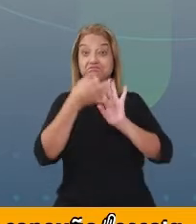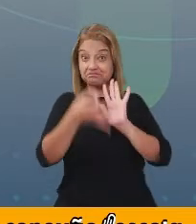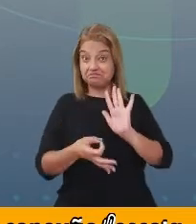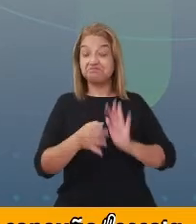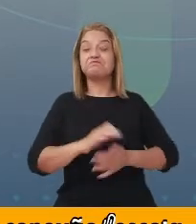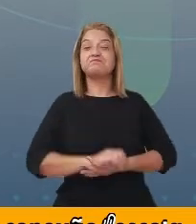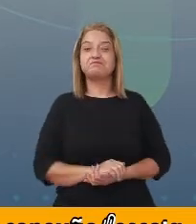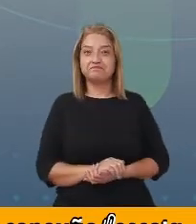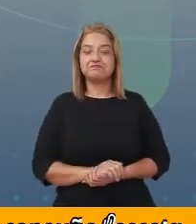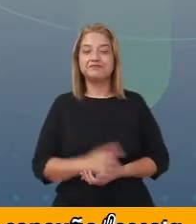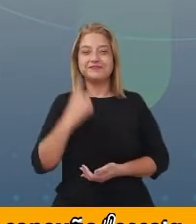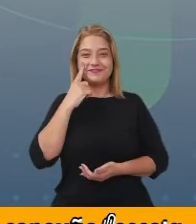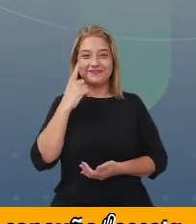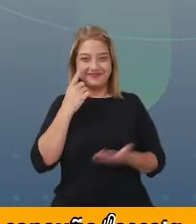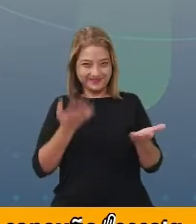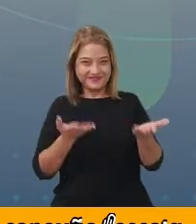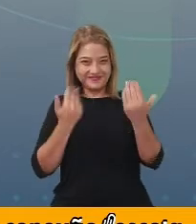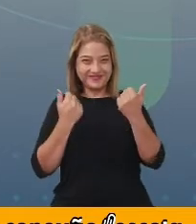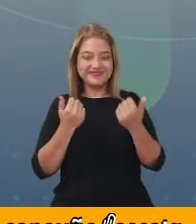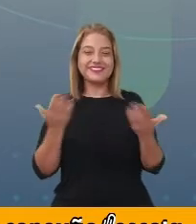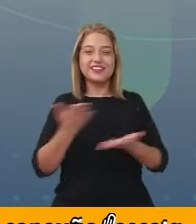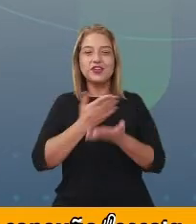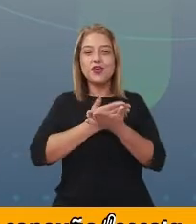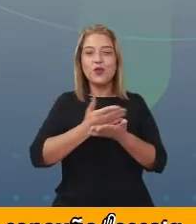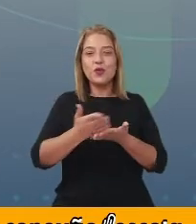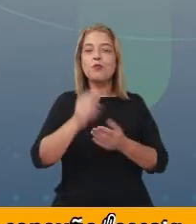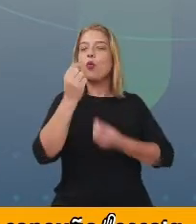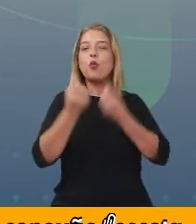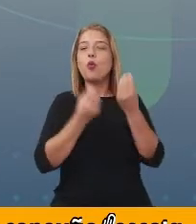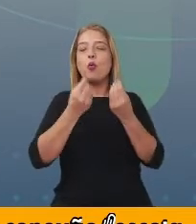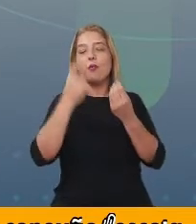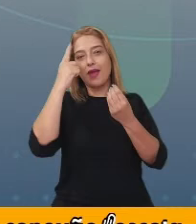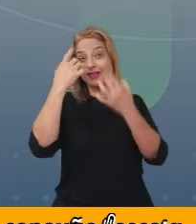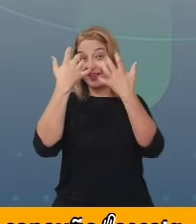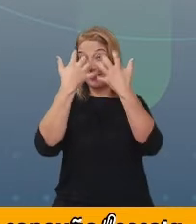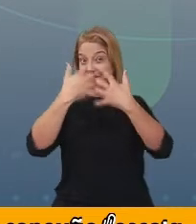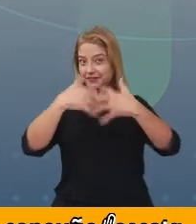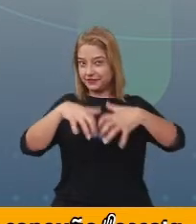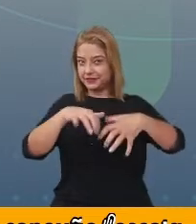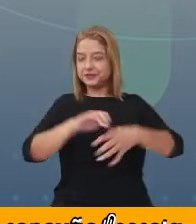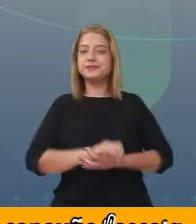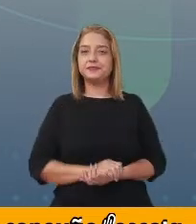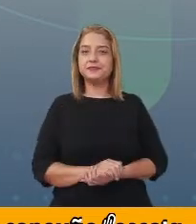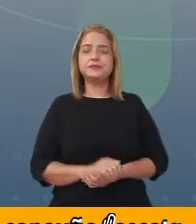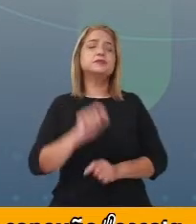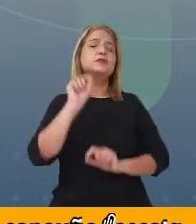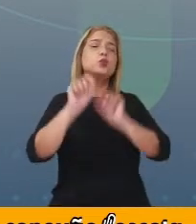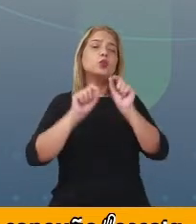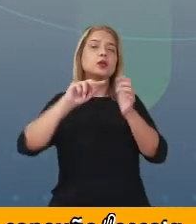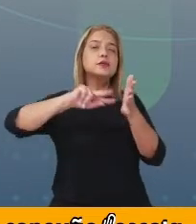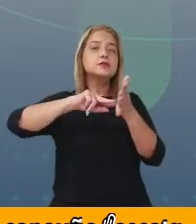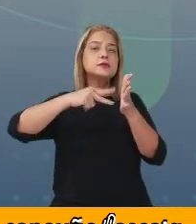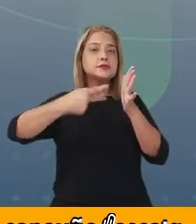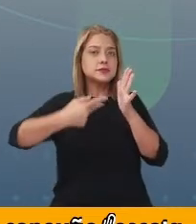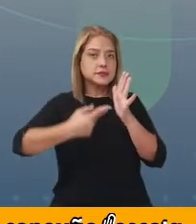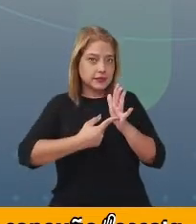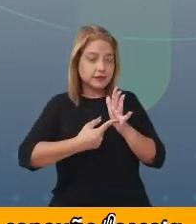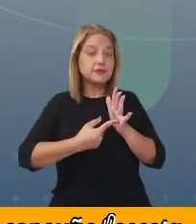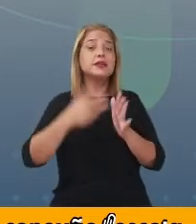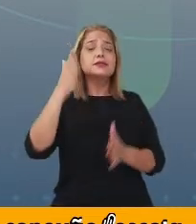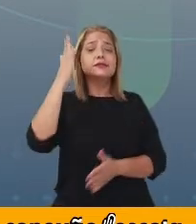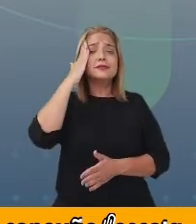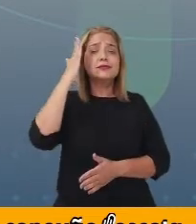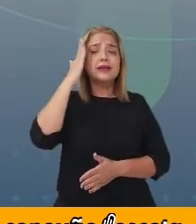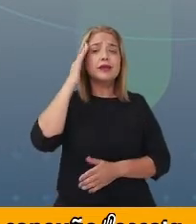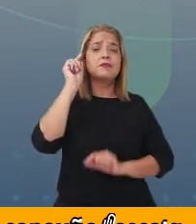argumentativo. Vamos lá? Vamos começar então refletindo um pouquinho. O que significa